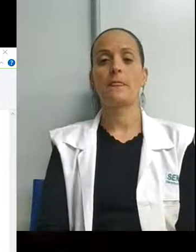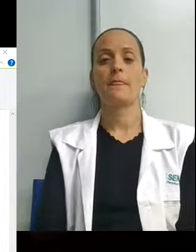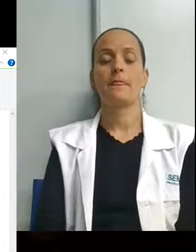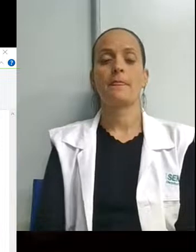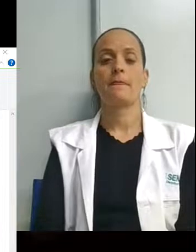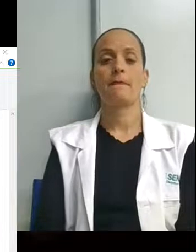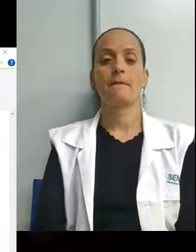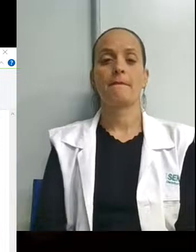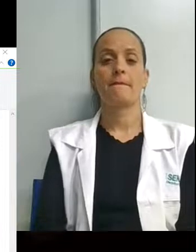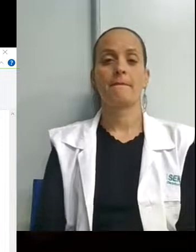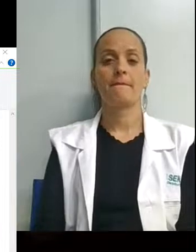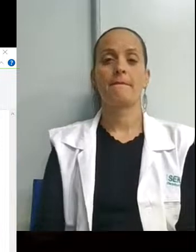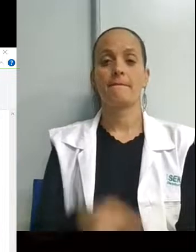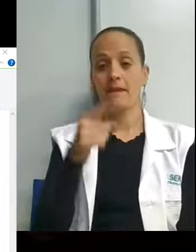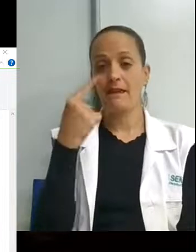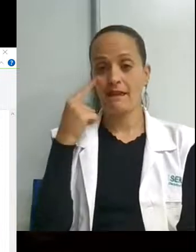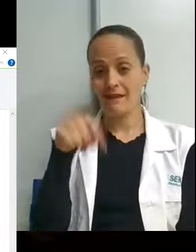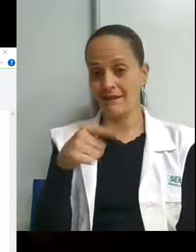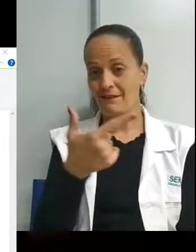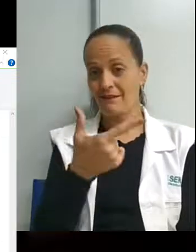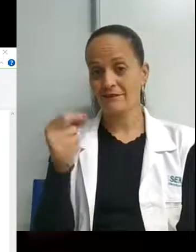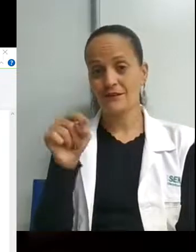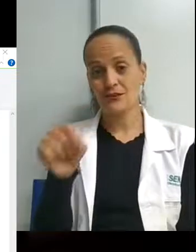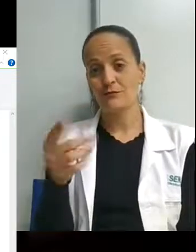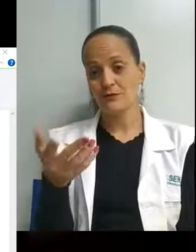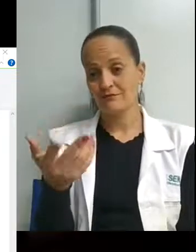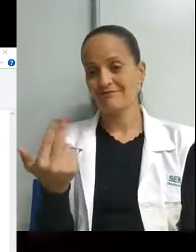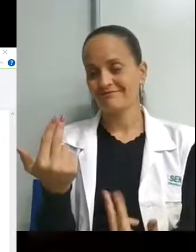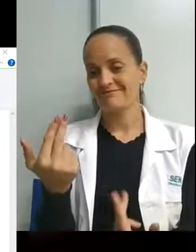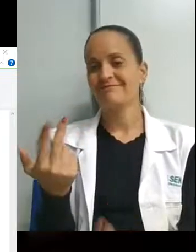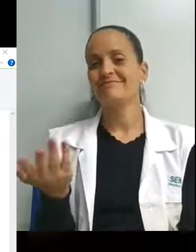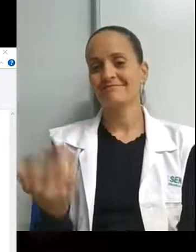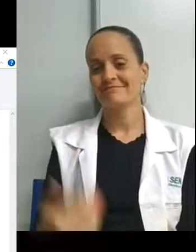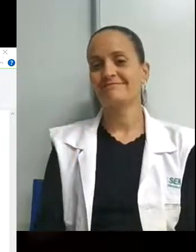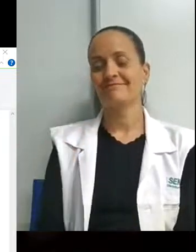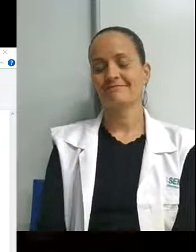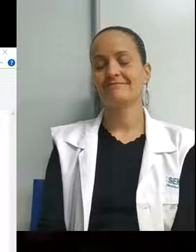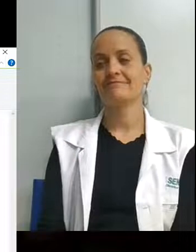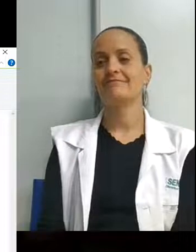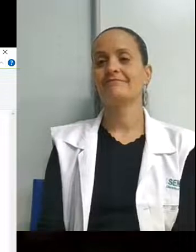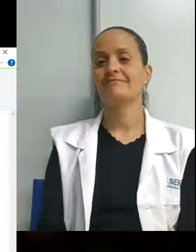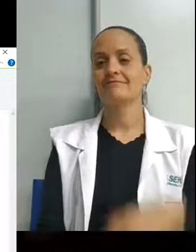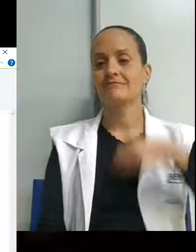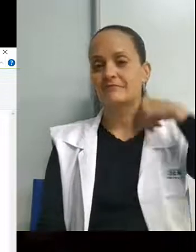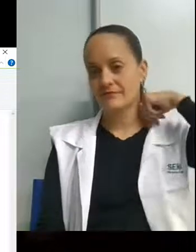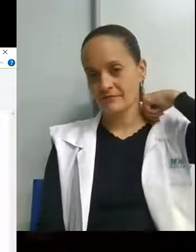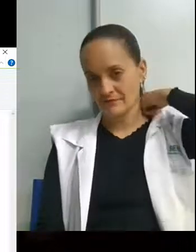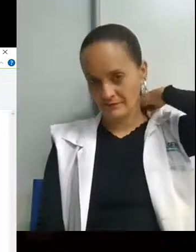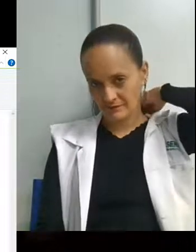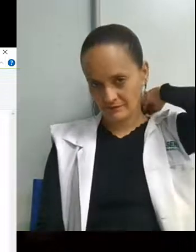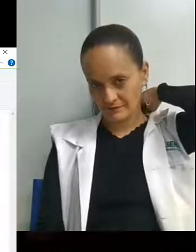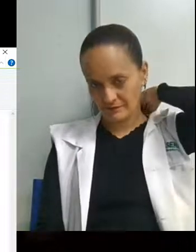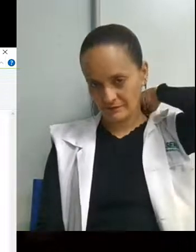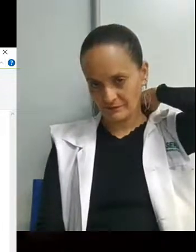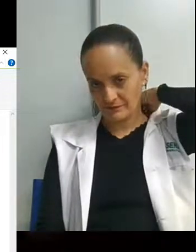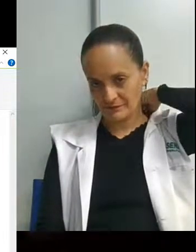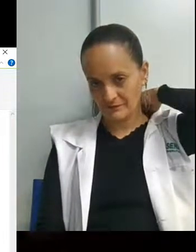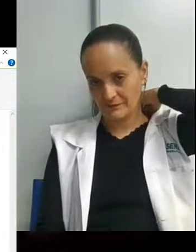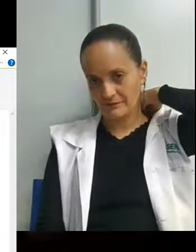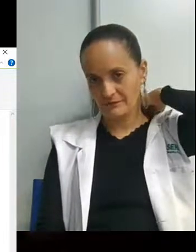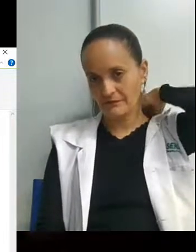Esse valor aqui é o valor de quê? Da resistência, certo? Então, aqui, ó, deu quanto?